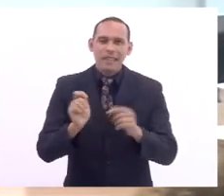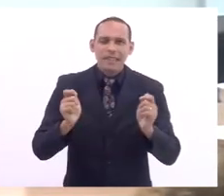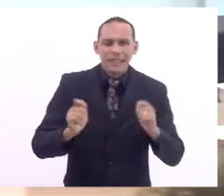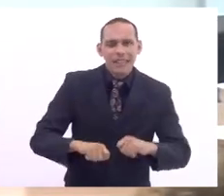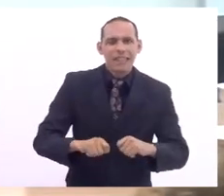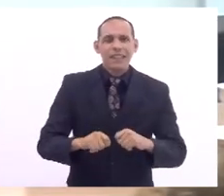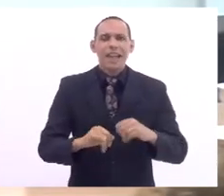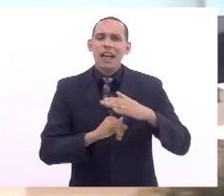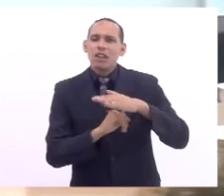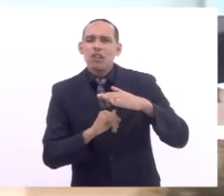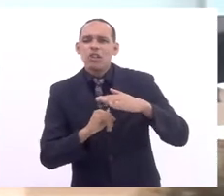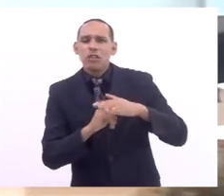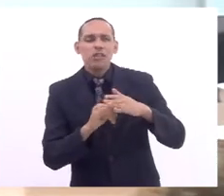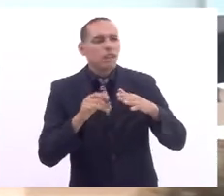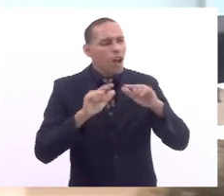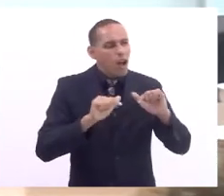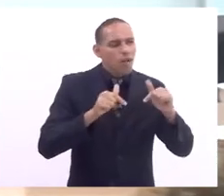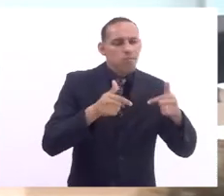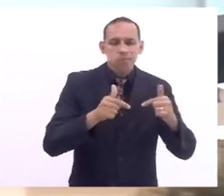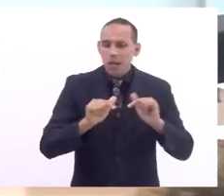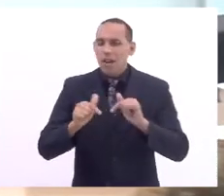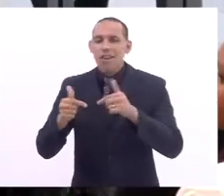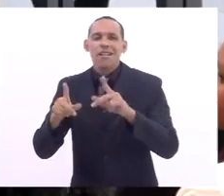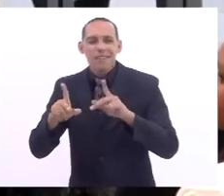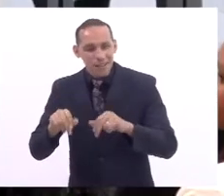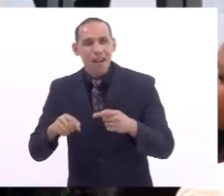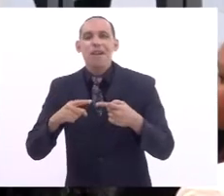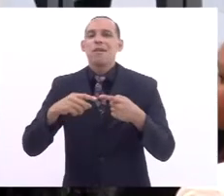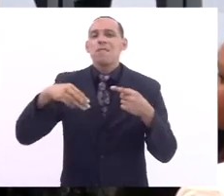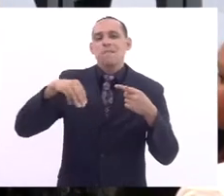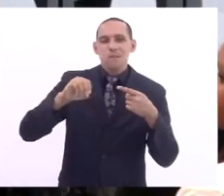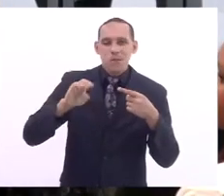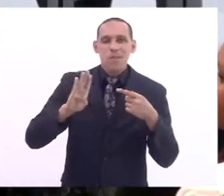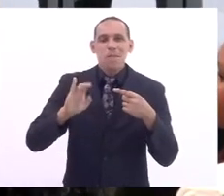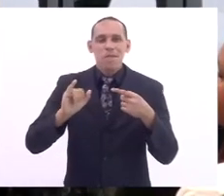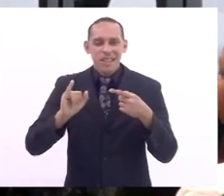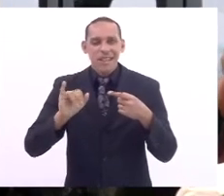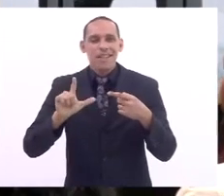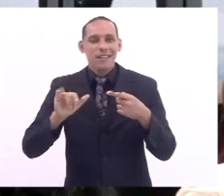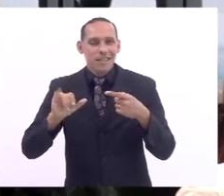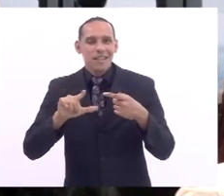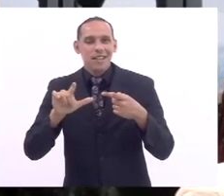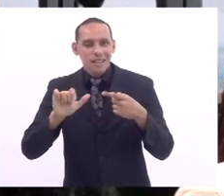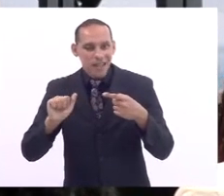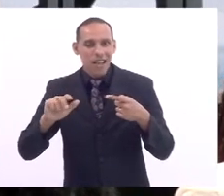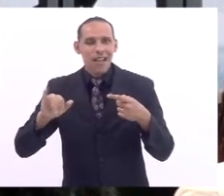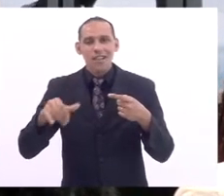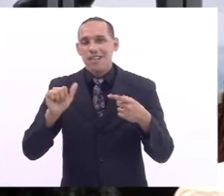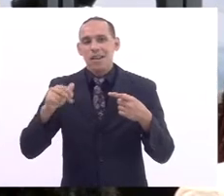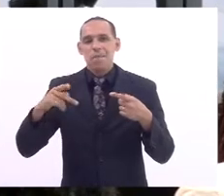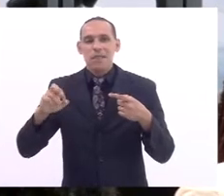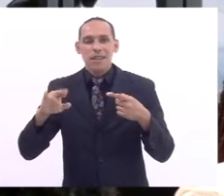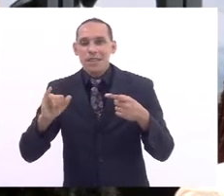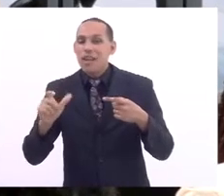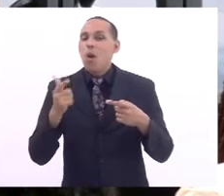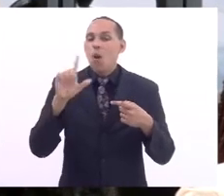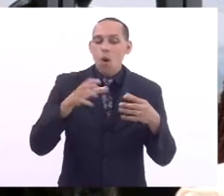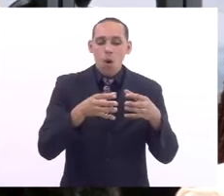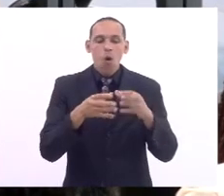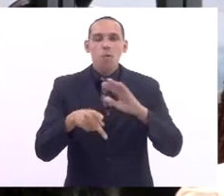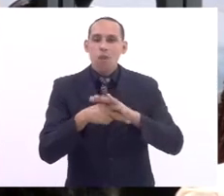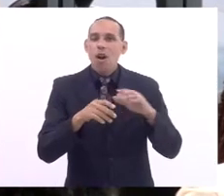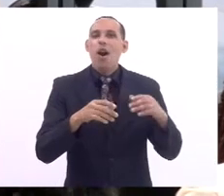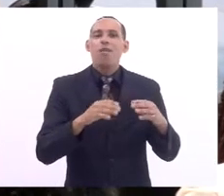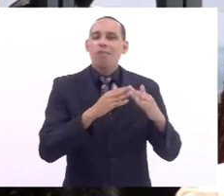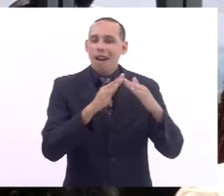atores institucionais possam dialogar com mobiliza Japeri com os coletivos de favela a está dizendo que a casa hoje Ocupa um lugar central